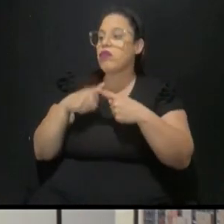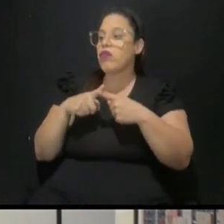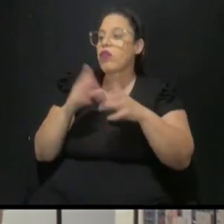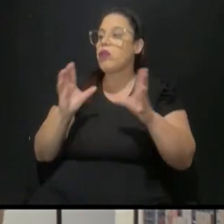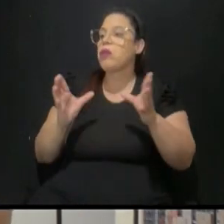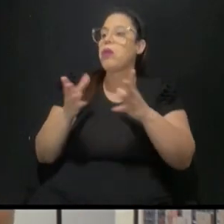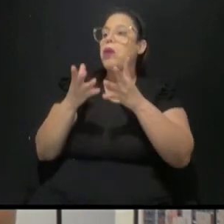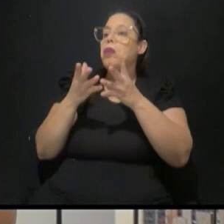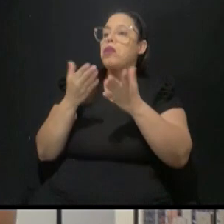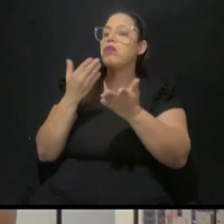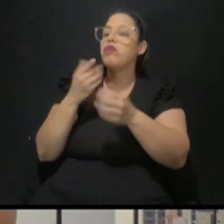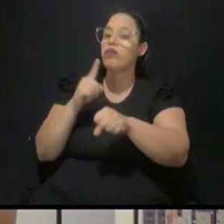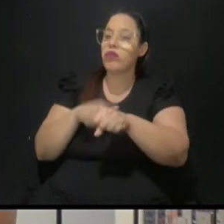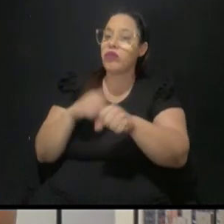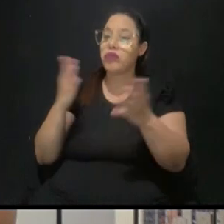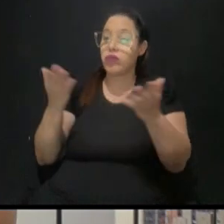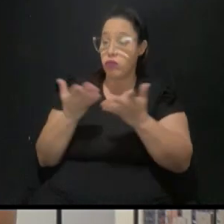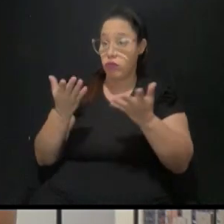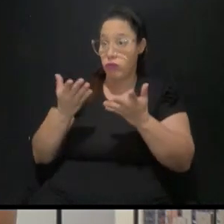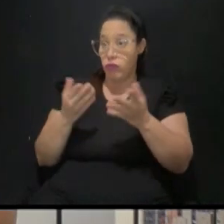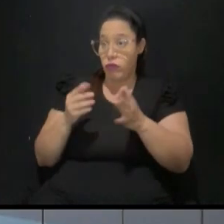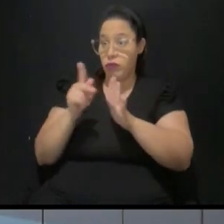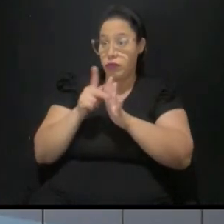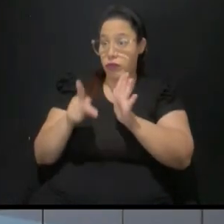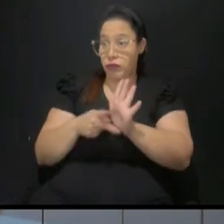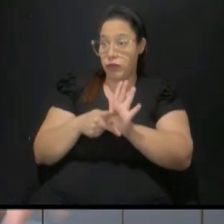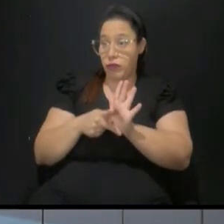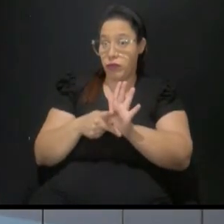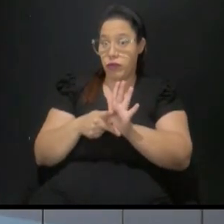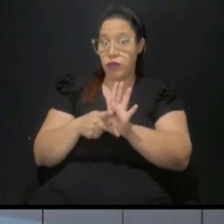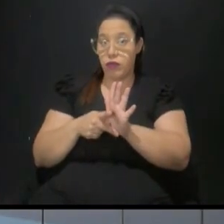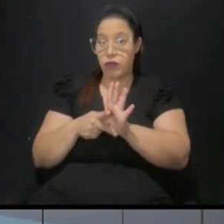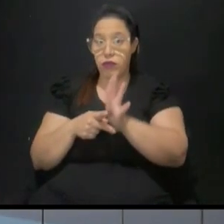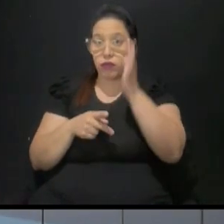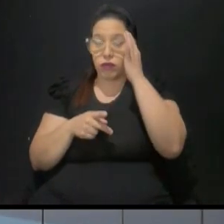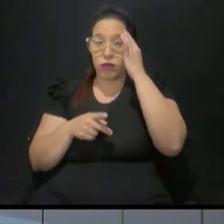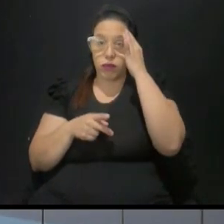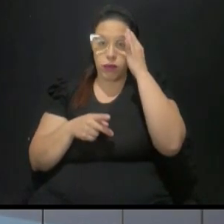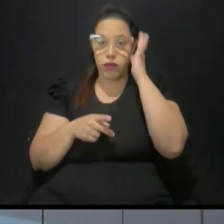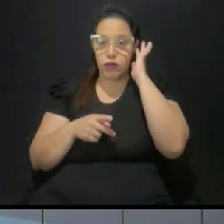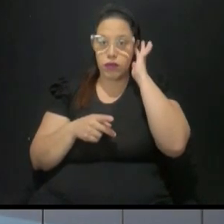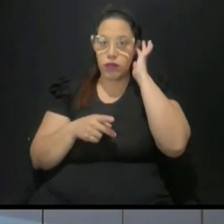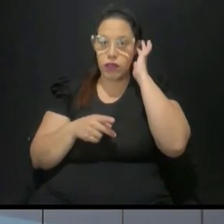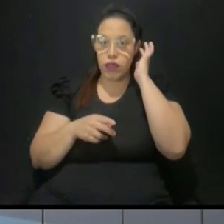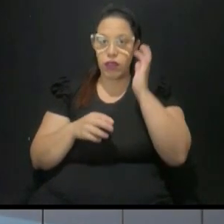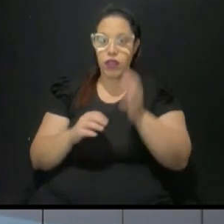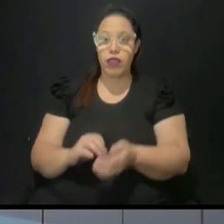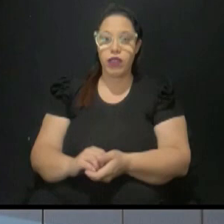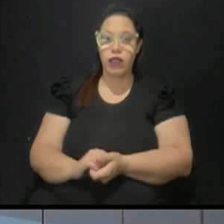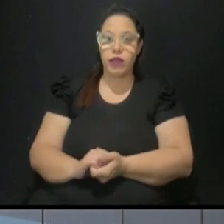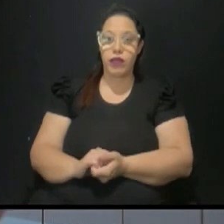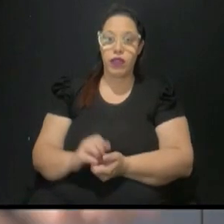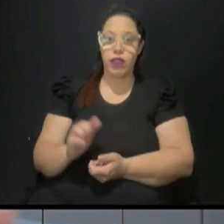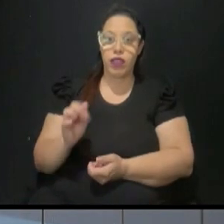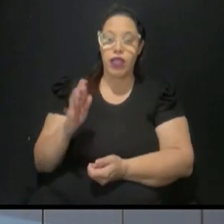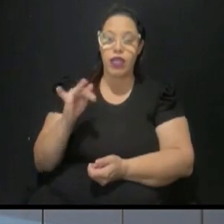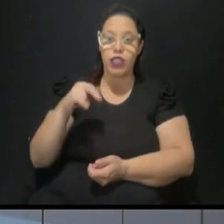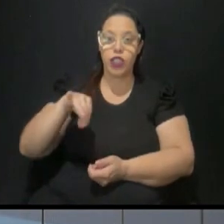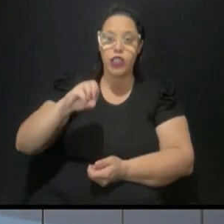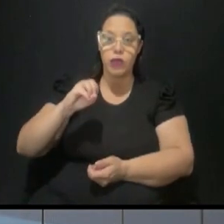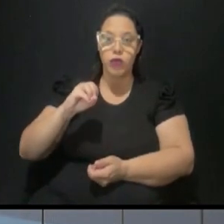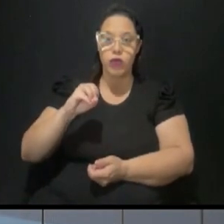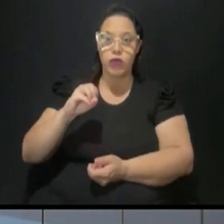momento desse projeto? Existe um jargão aí do esporte, né, que o atletismo ele é a mãe de todas